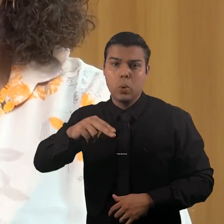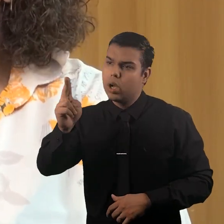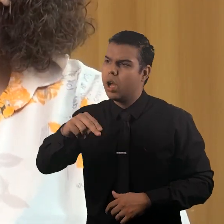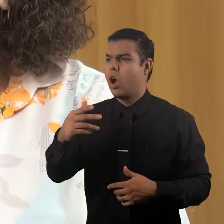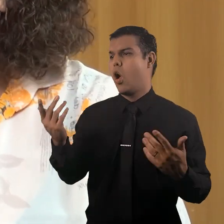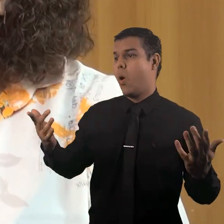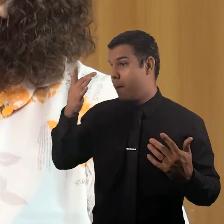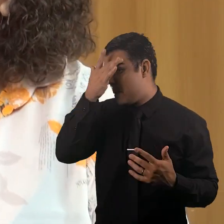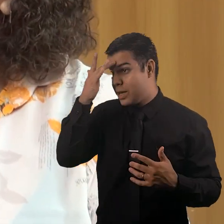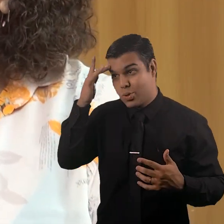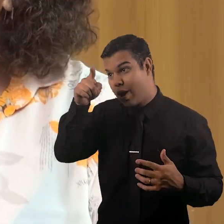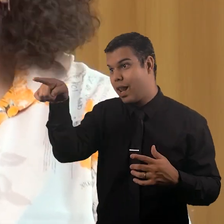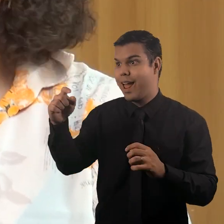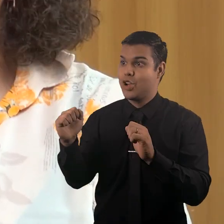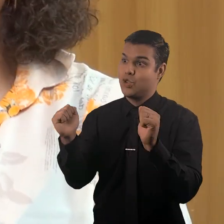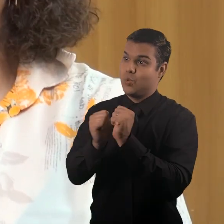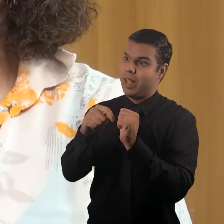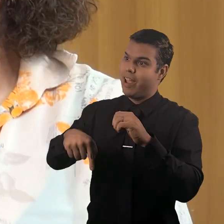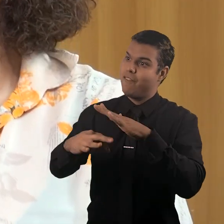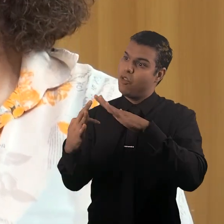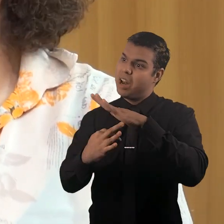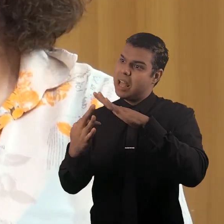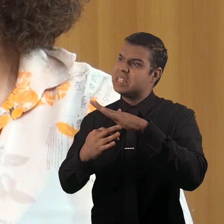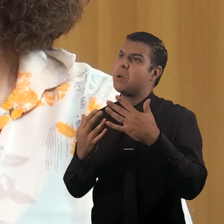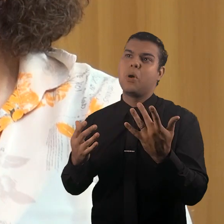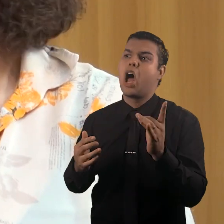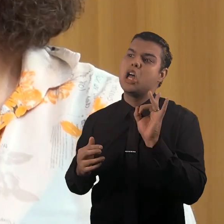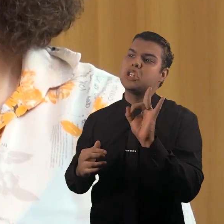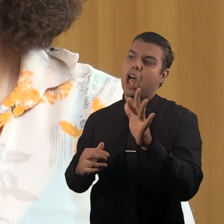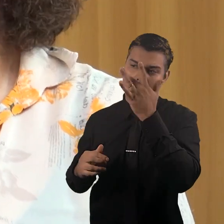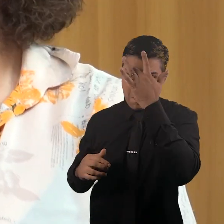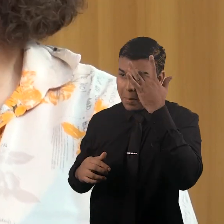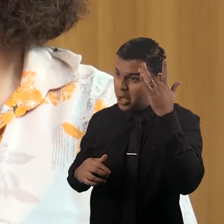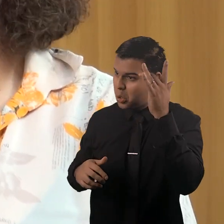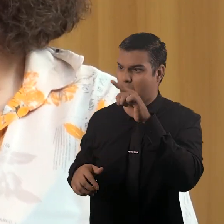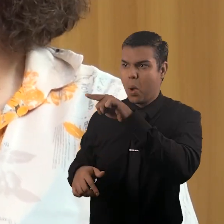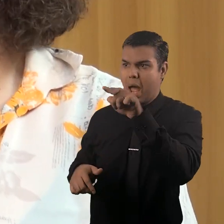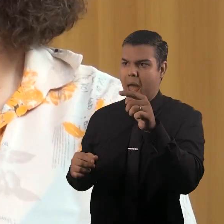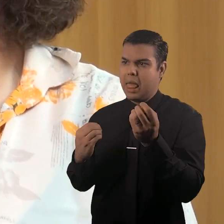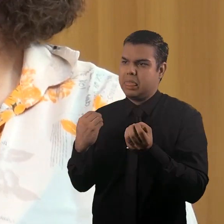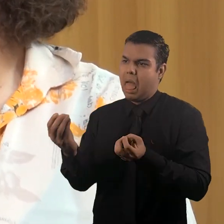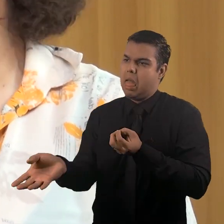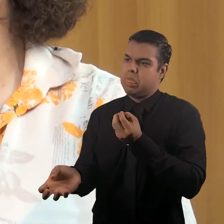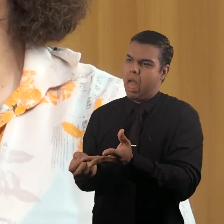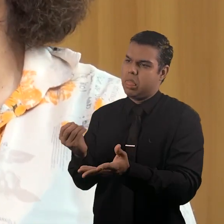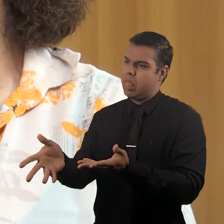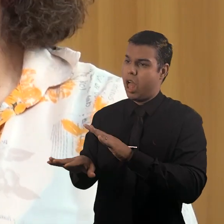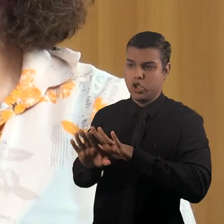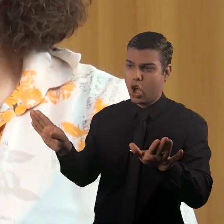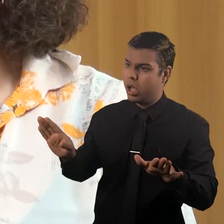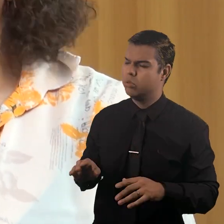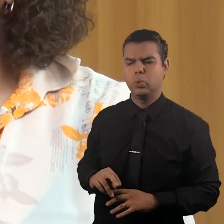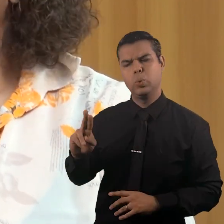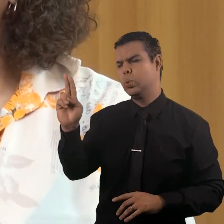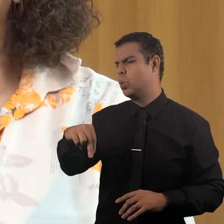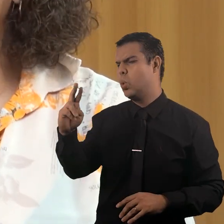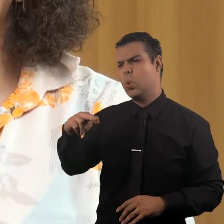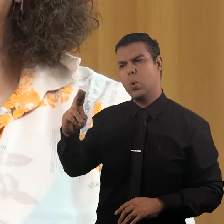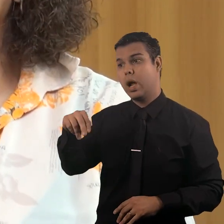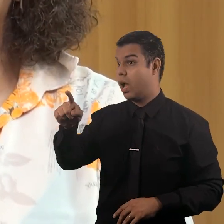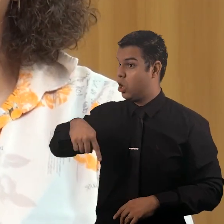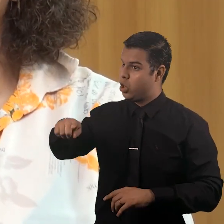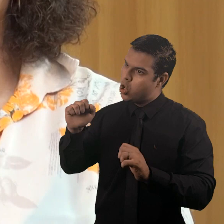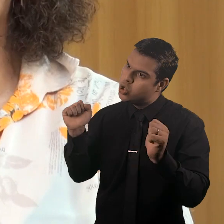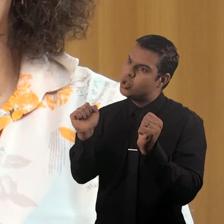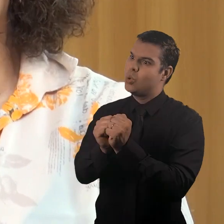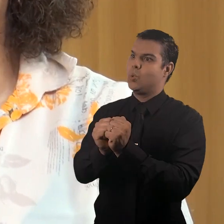estão inseridas no contexto da Fundação Laço Rosa como simplesmente pessoas que estão ali dando qualquer coisa. Nós sempre tivemos uma mentalidade